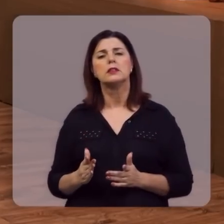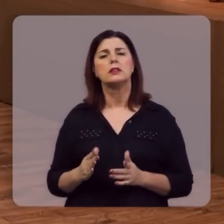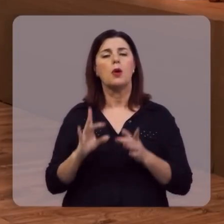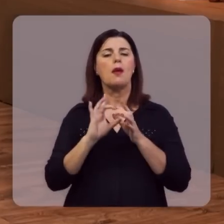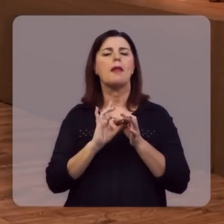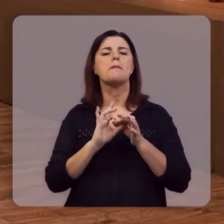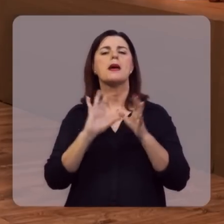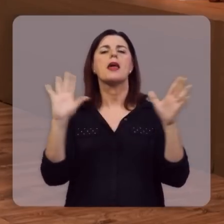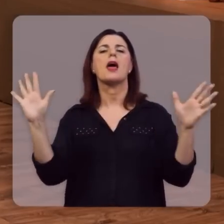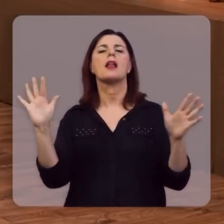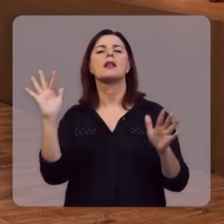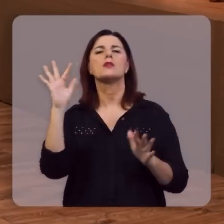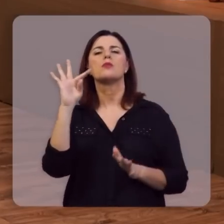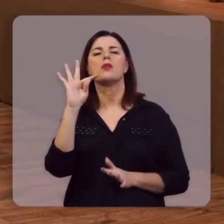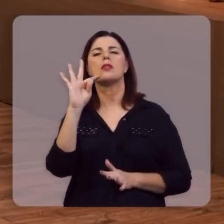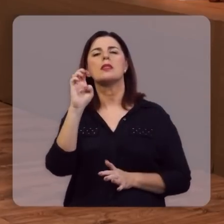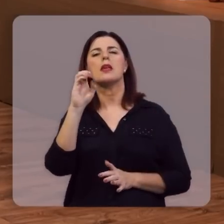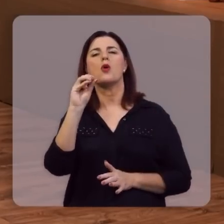liberalismo teológico.